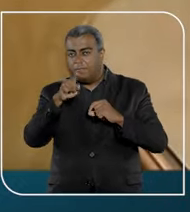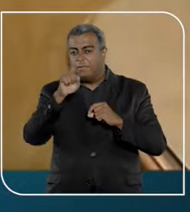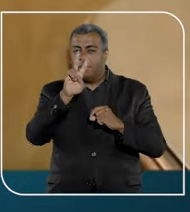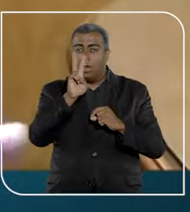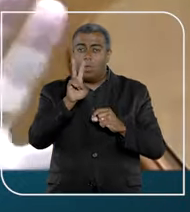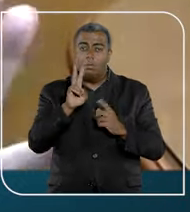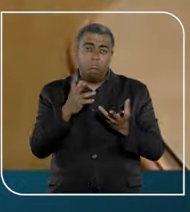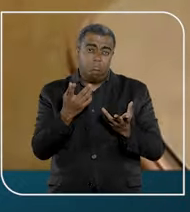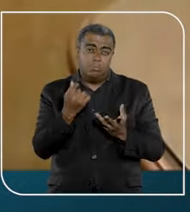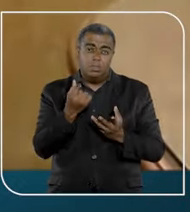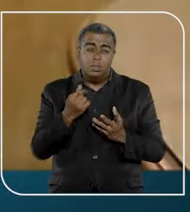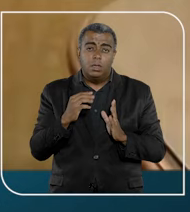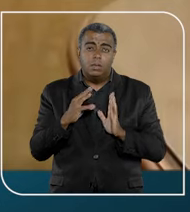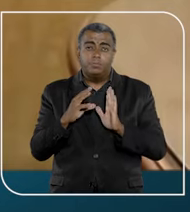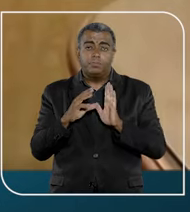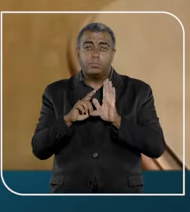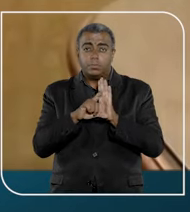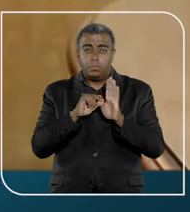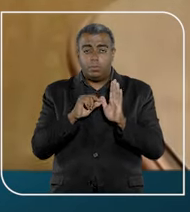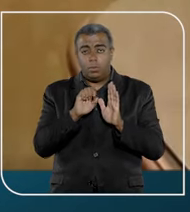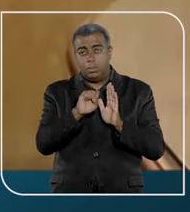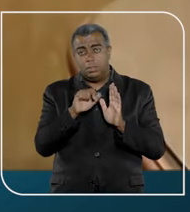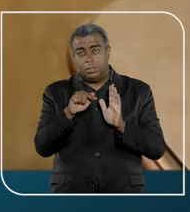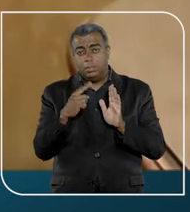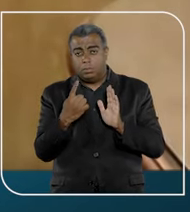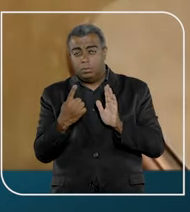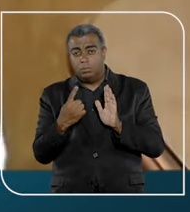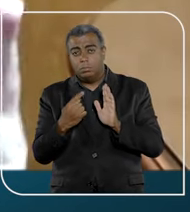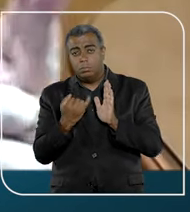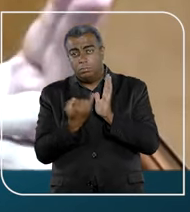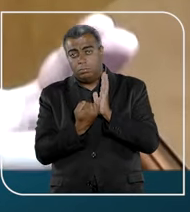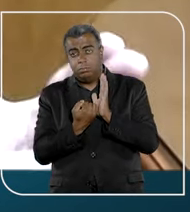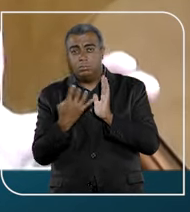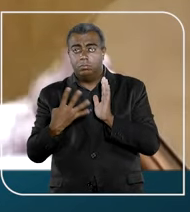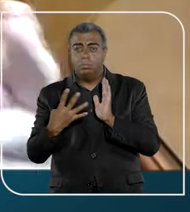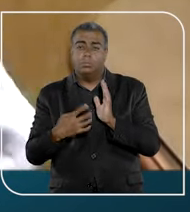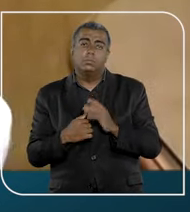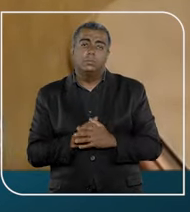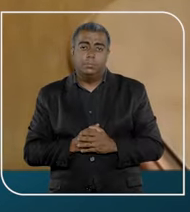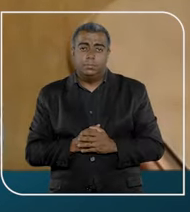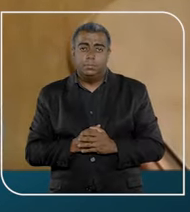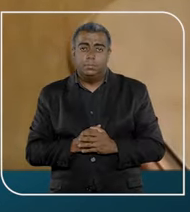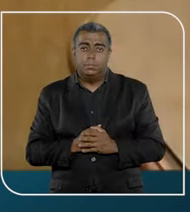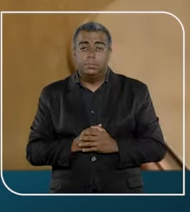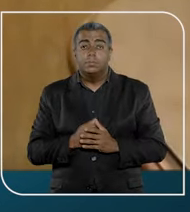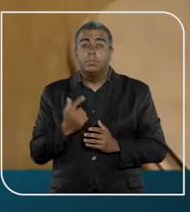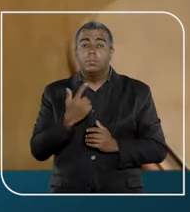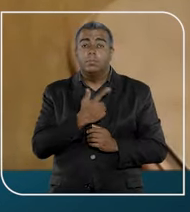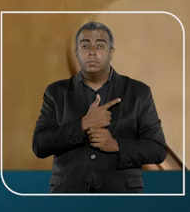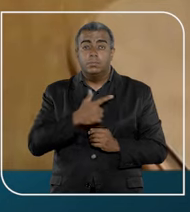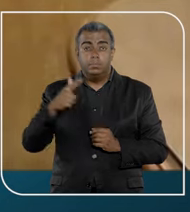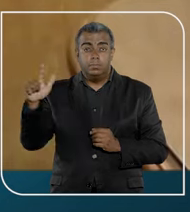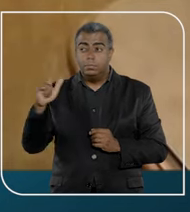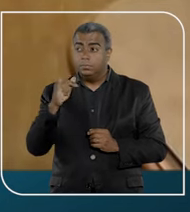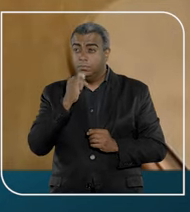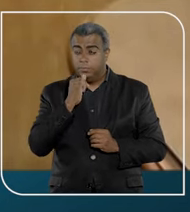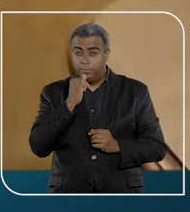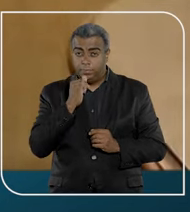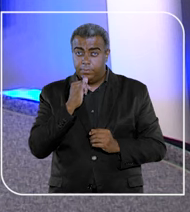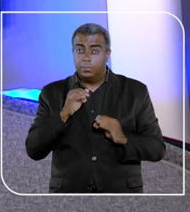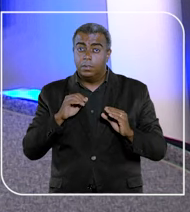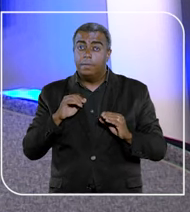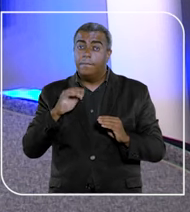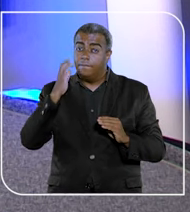valor. Sem problemas, tá? Artigo 871, inciso 4.